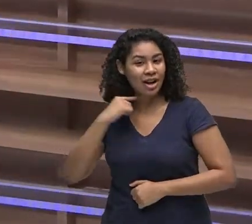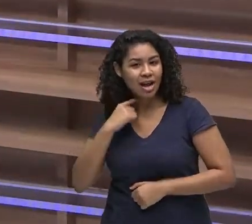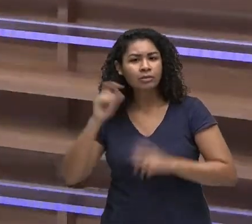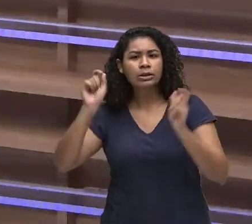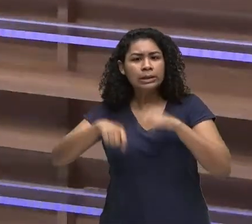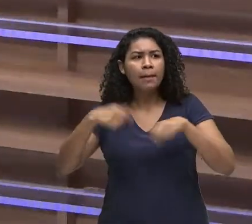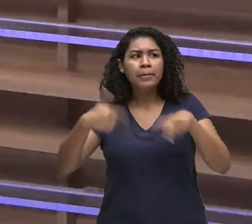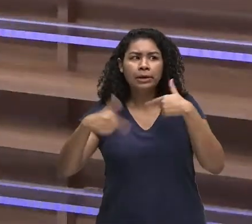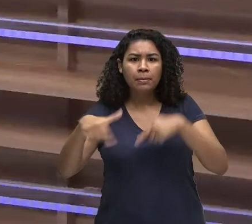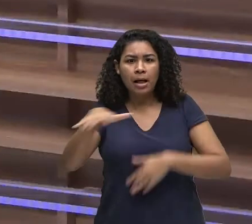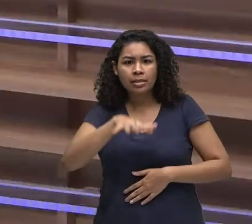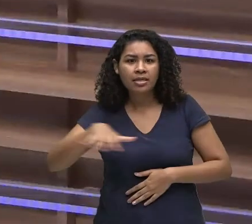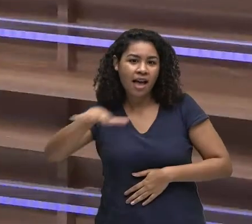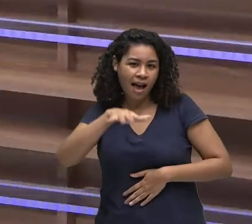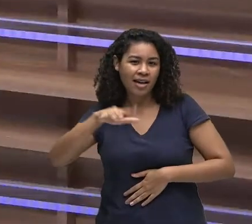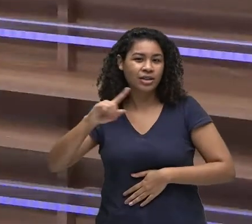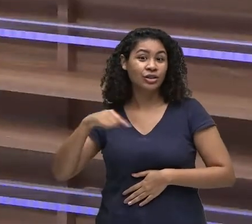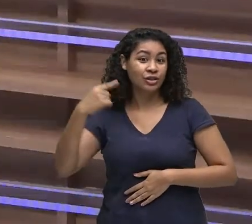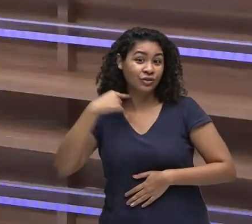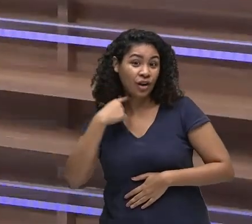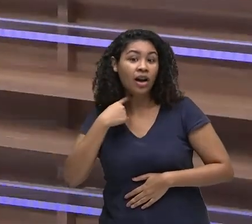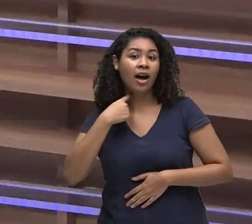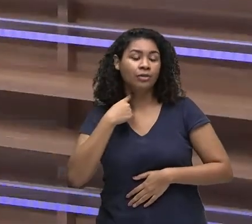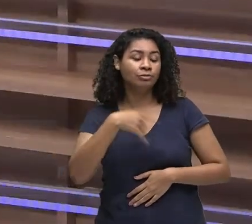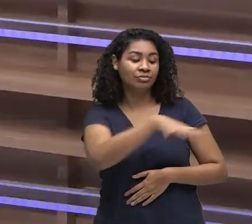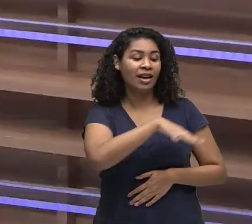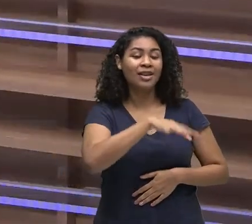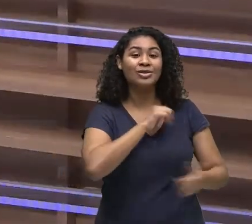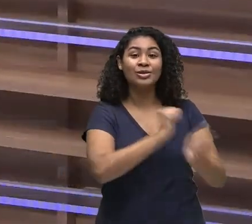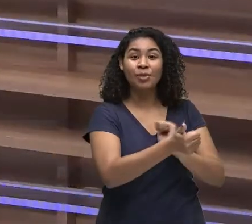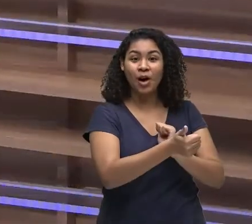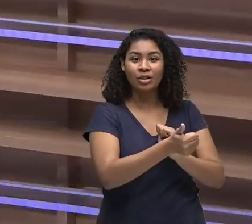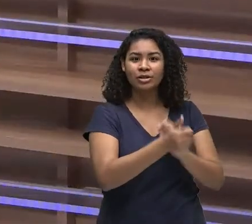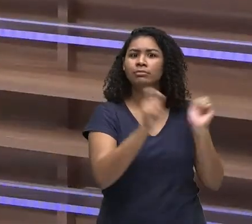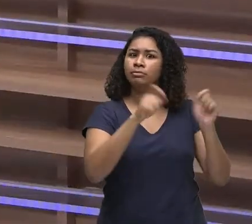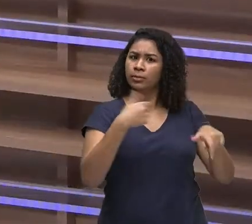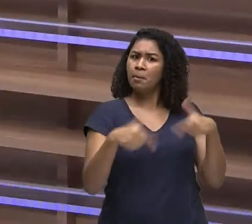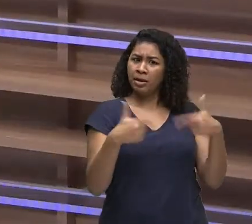do direito desportivo, entende? Então é sempre bom ter